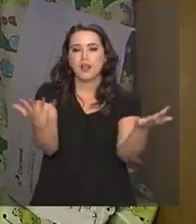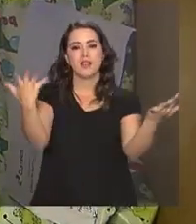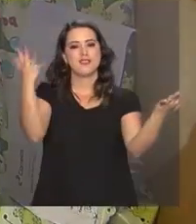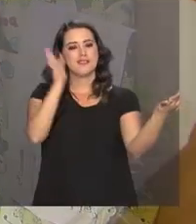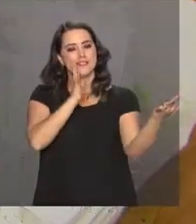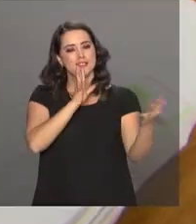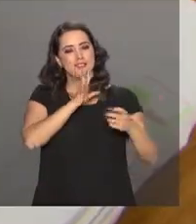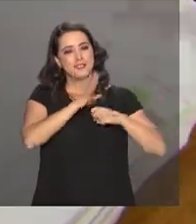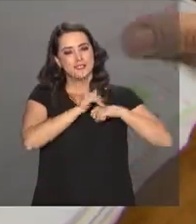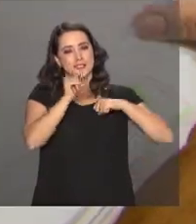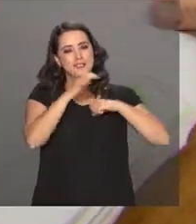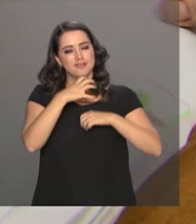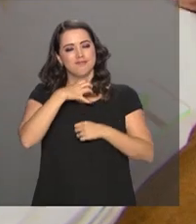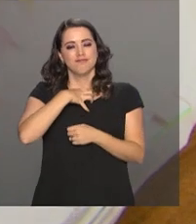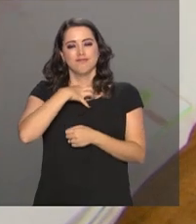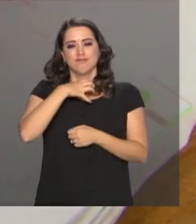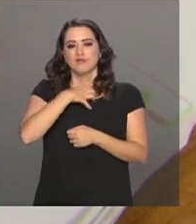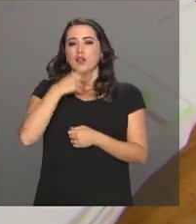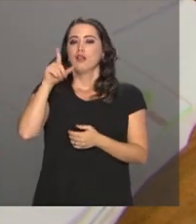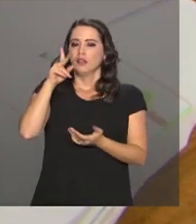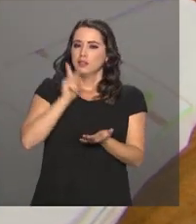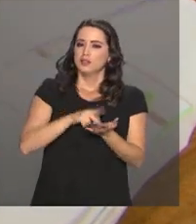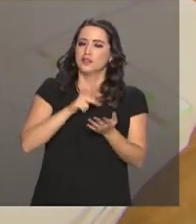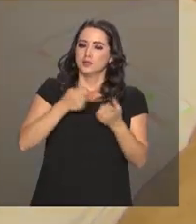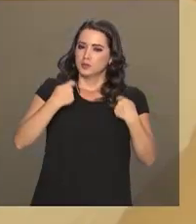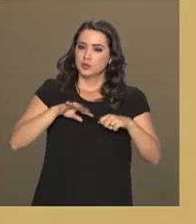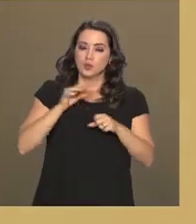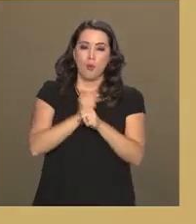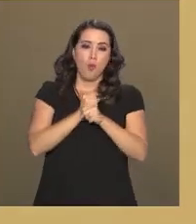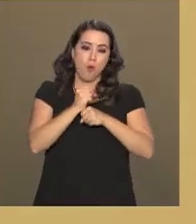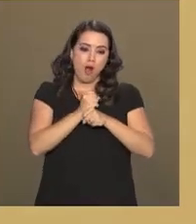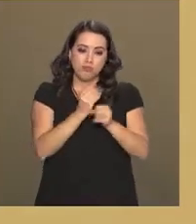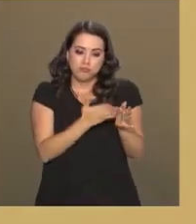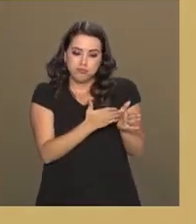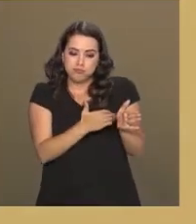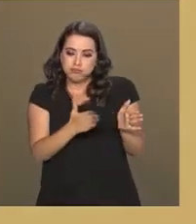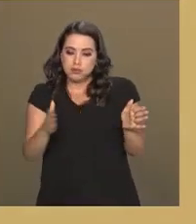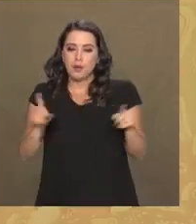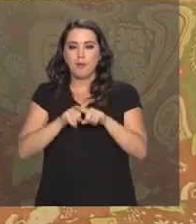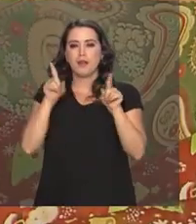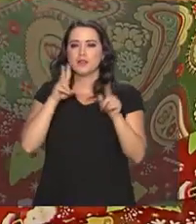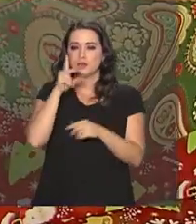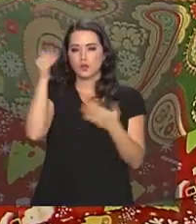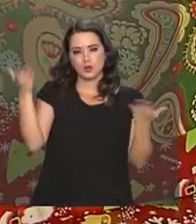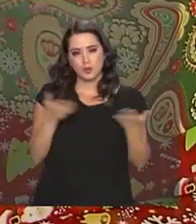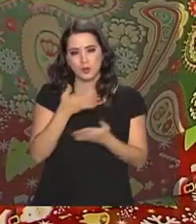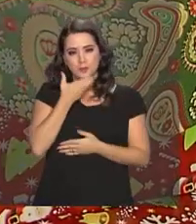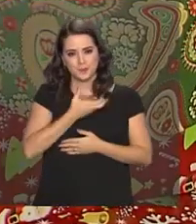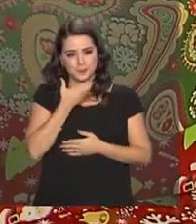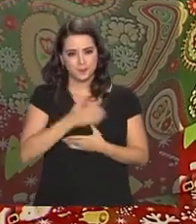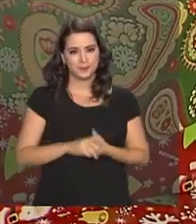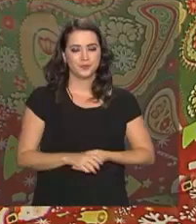sentimento que na verdade deveria durar o ano inteiro né mas que é mais forte agora no natal